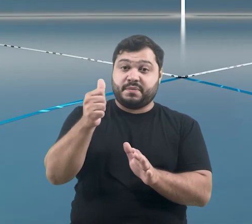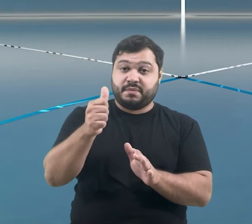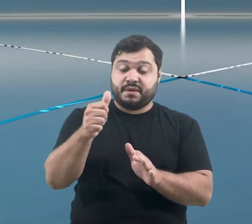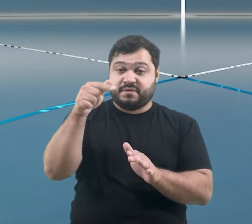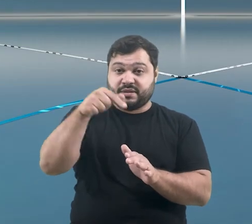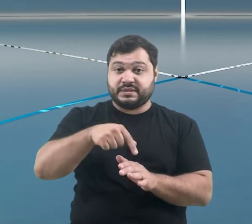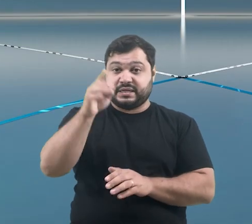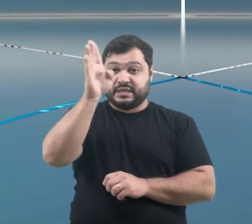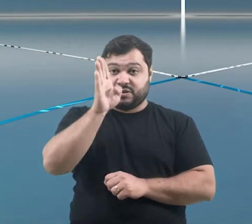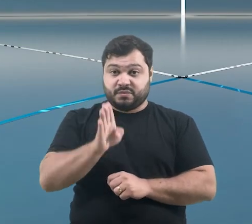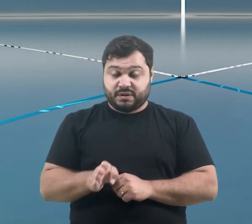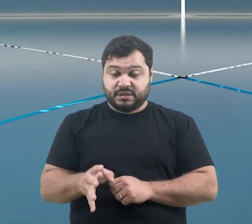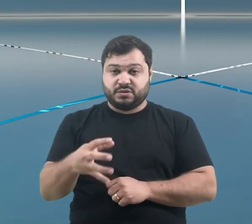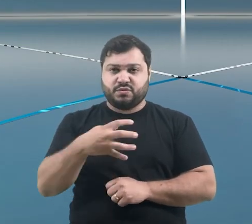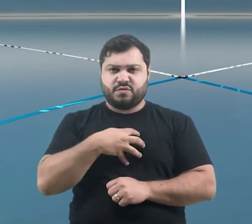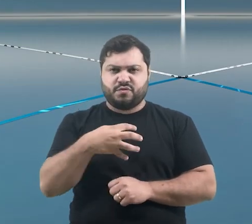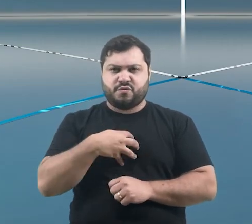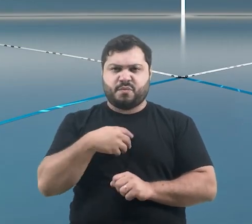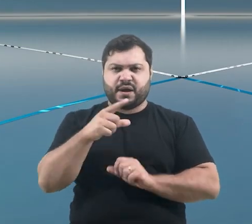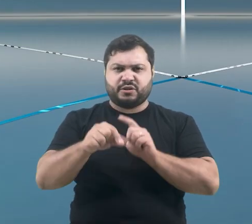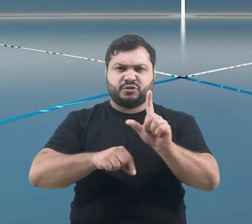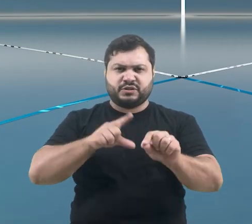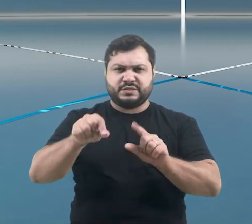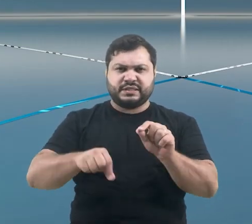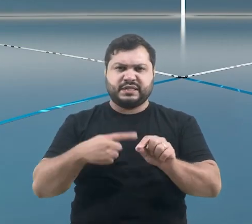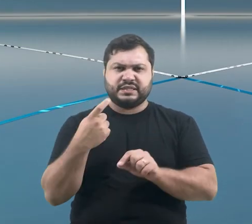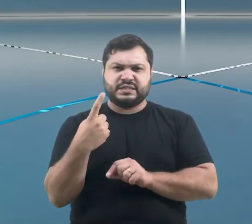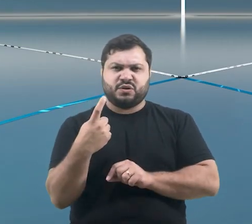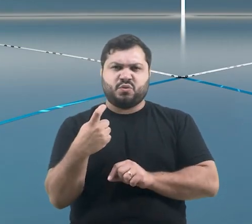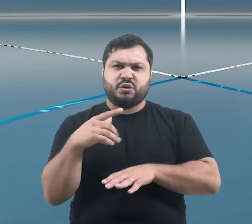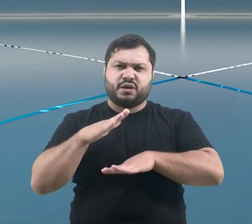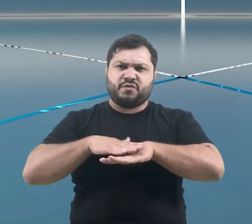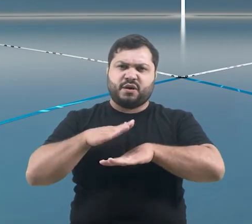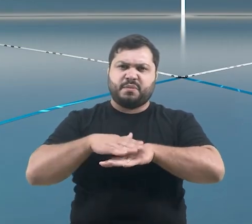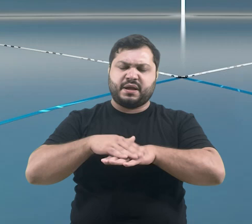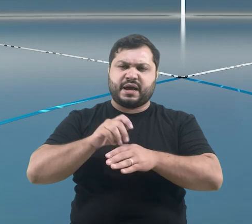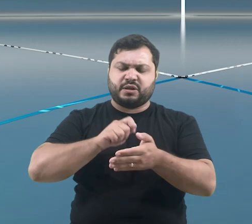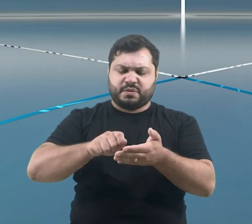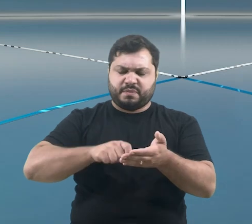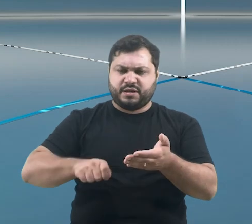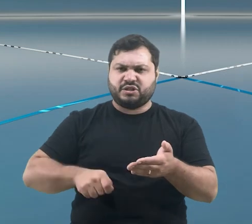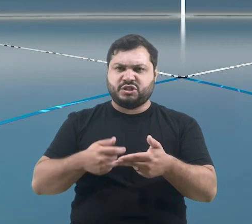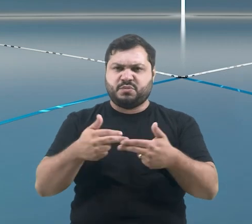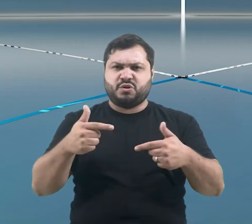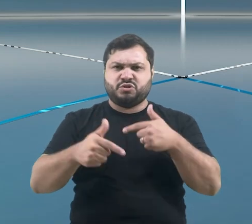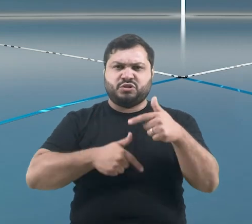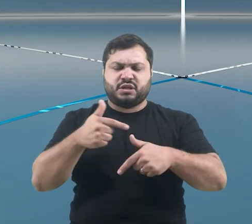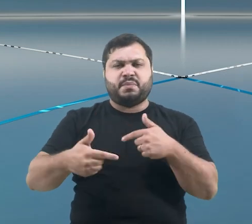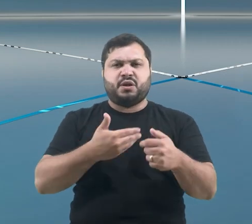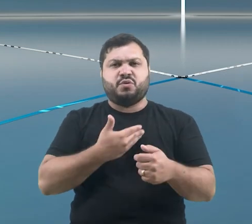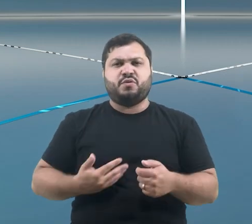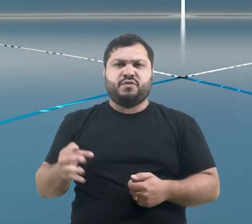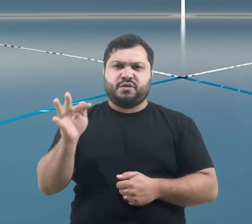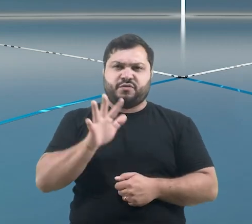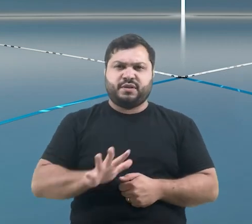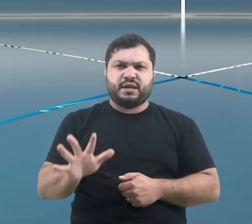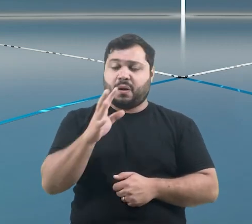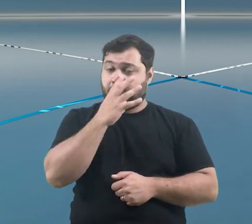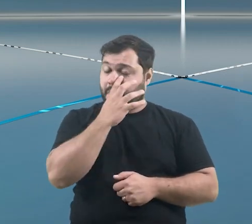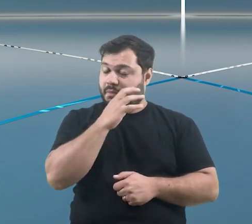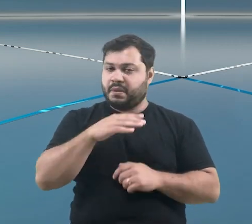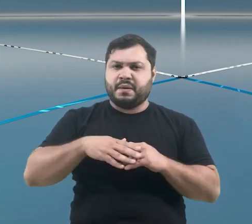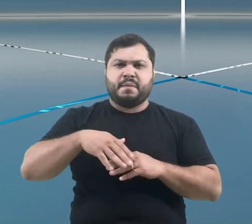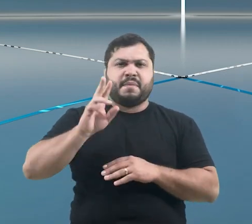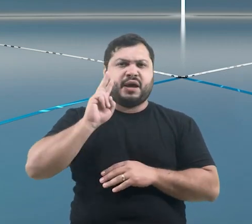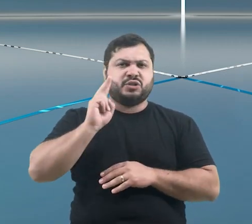Pela primeira vez no Brasil, o formato de seleção única foi aplicado para preencher postos de trabalho no governo